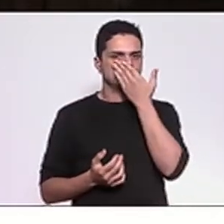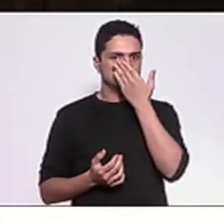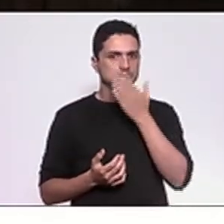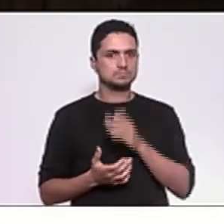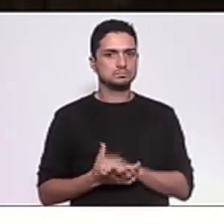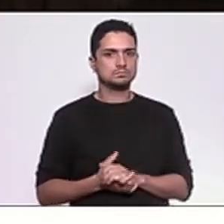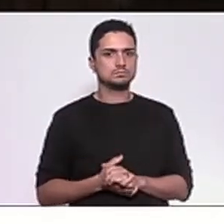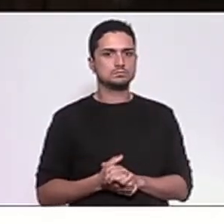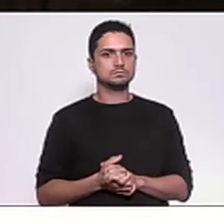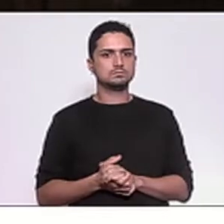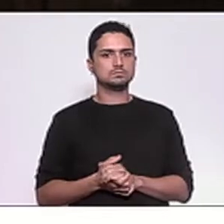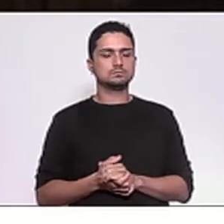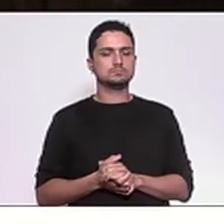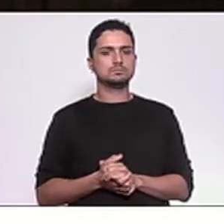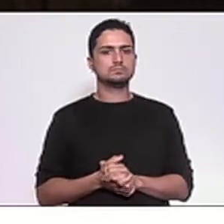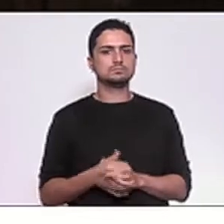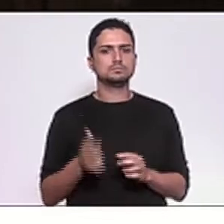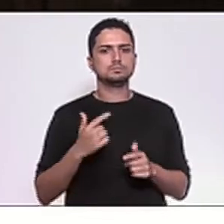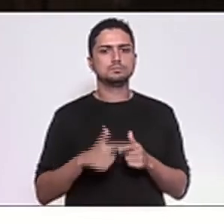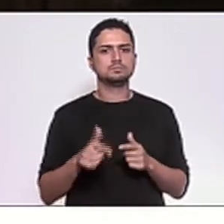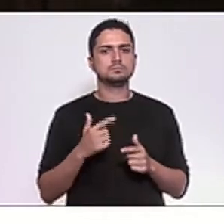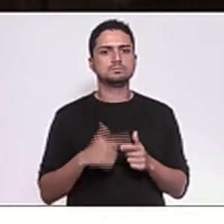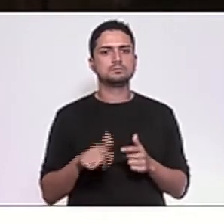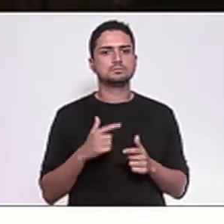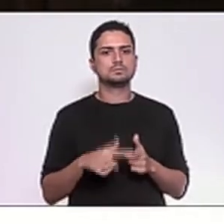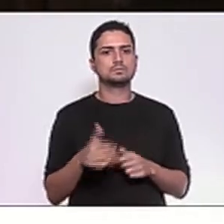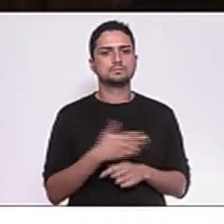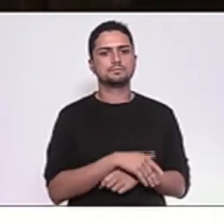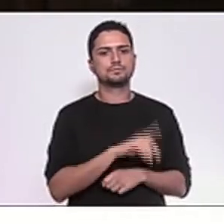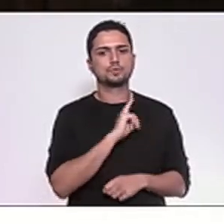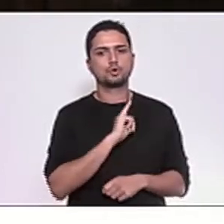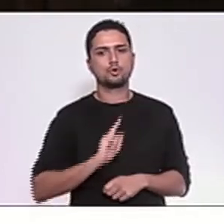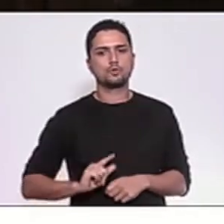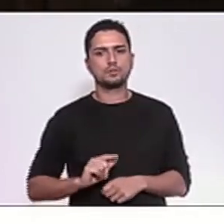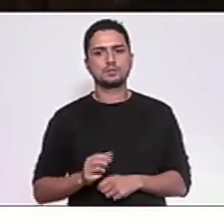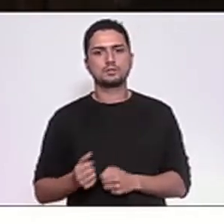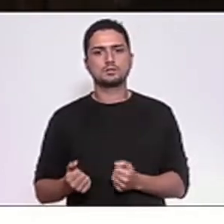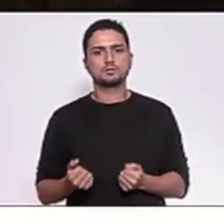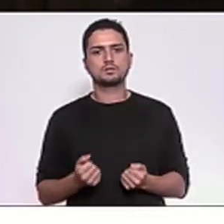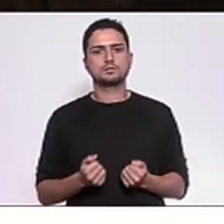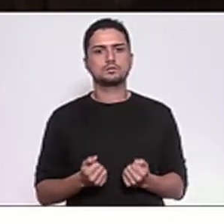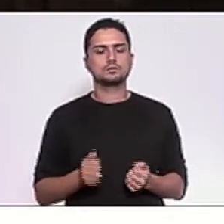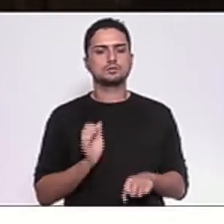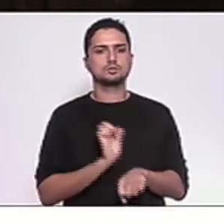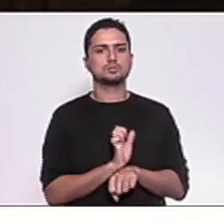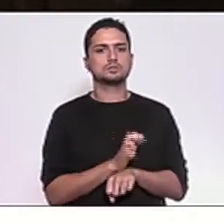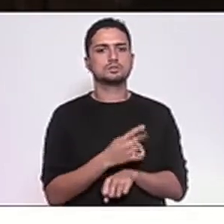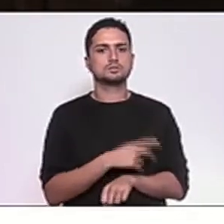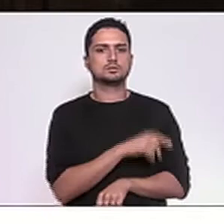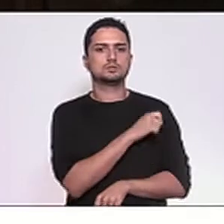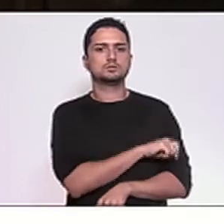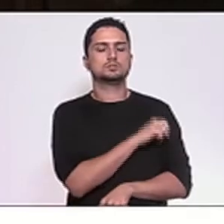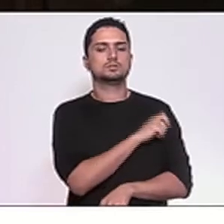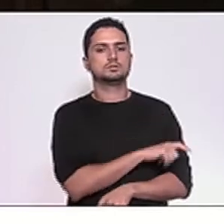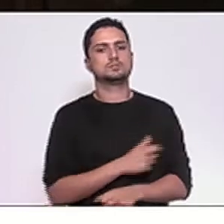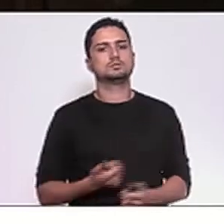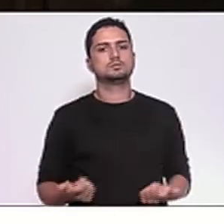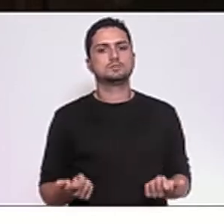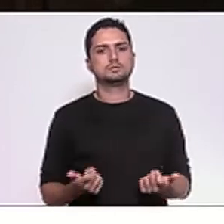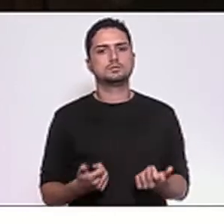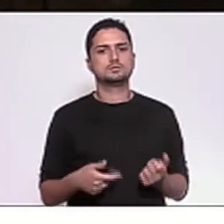concretamente uma situação em que governadores do estado do Rio de Janeiro